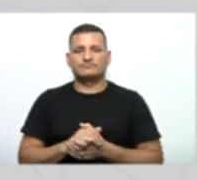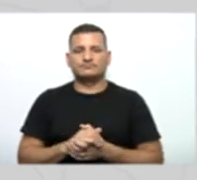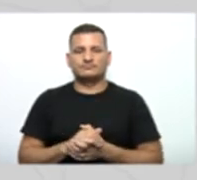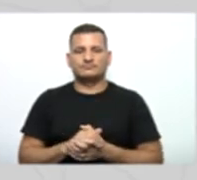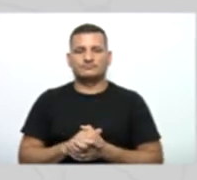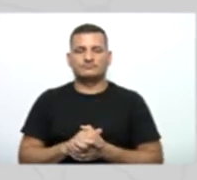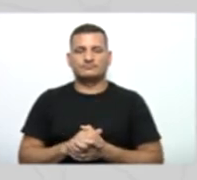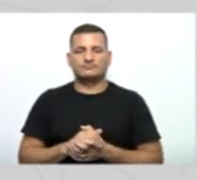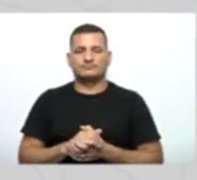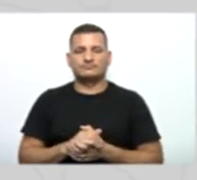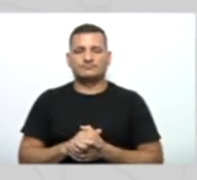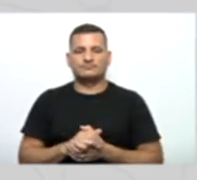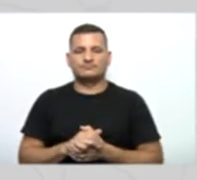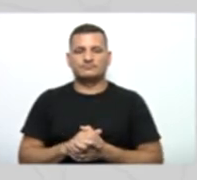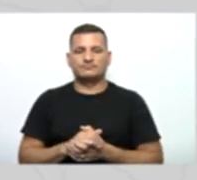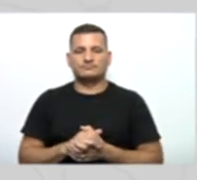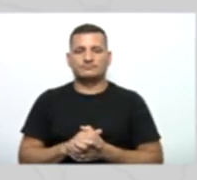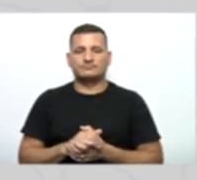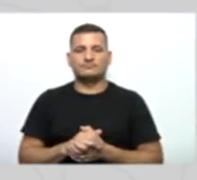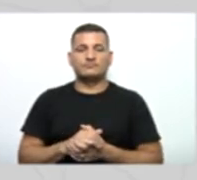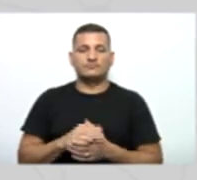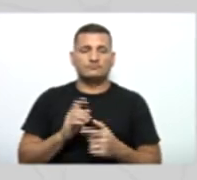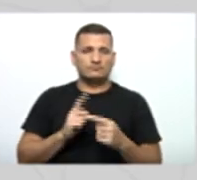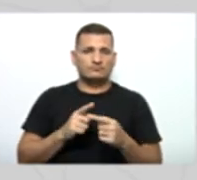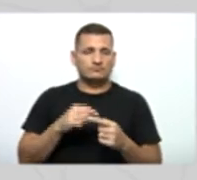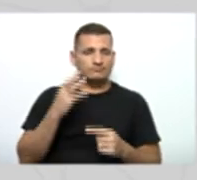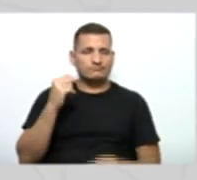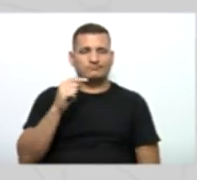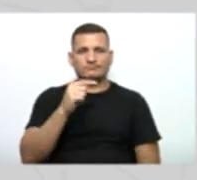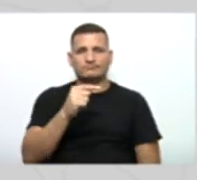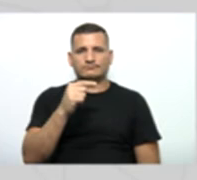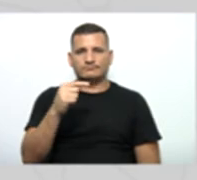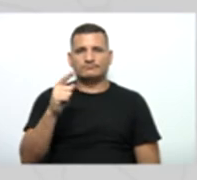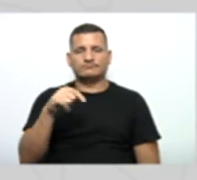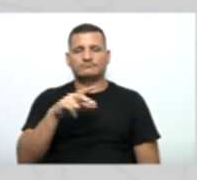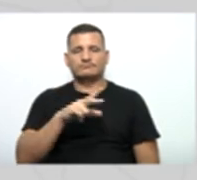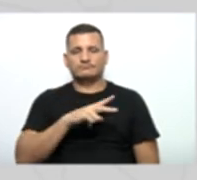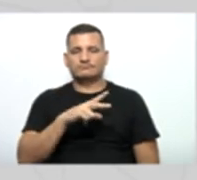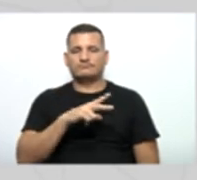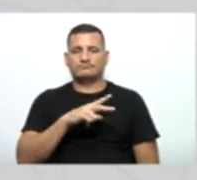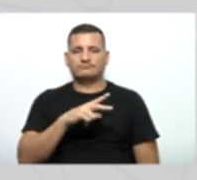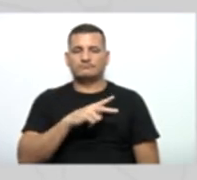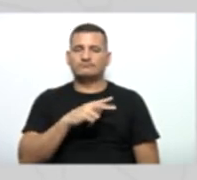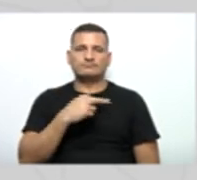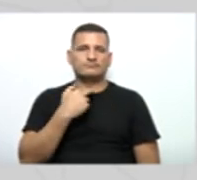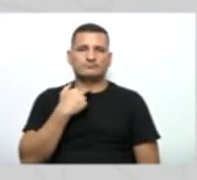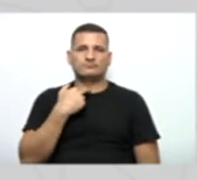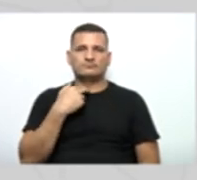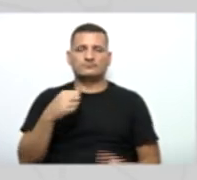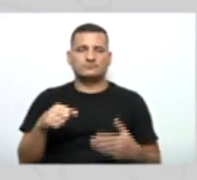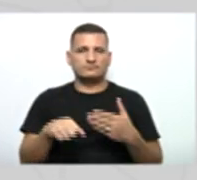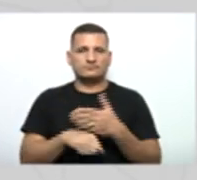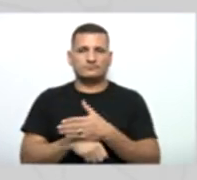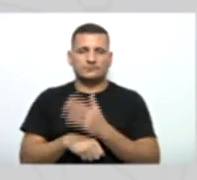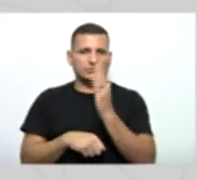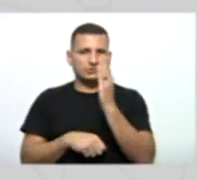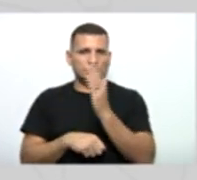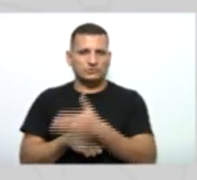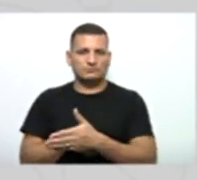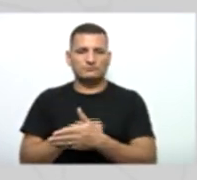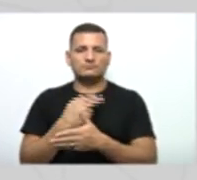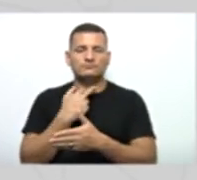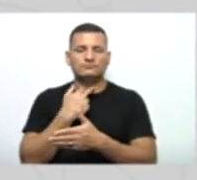não permite, ele entende que o atributo é privado por causa dos dois underlines e não permite esse acesso direto dessa